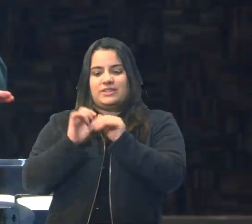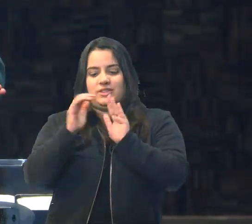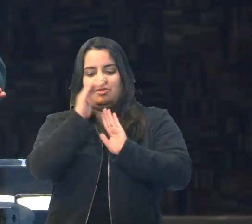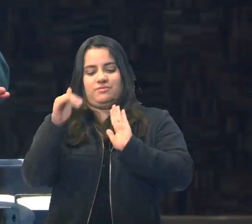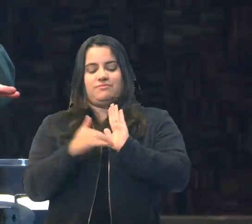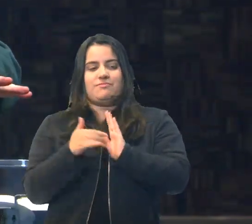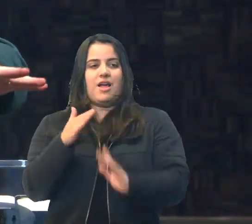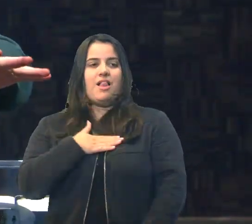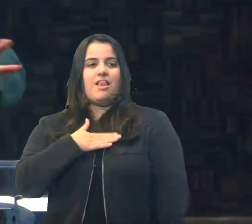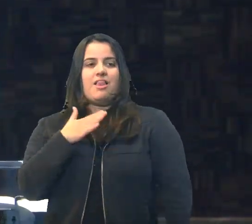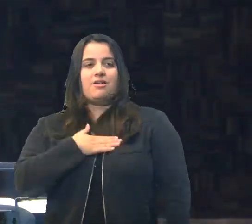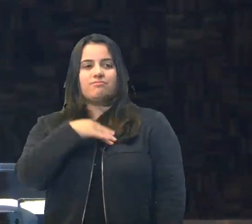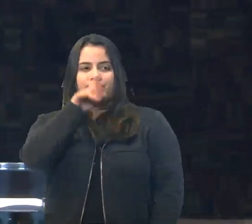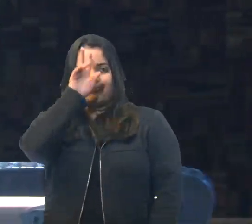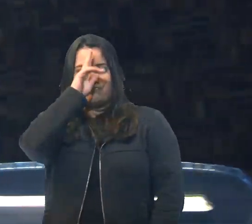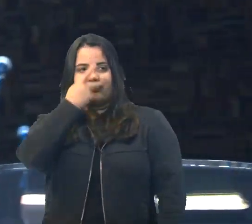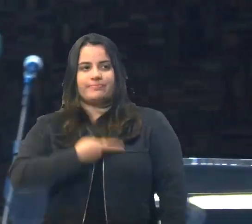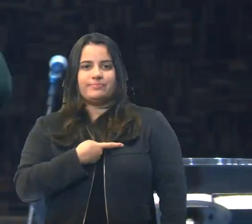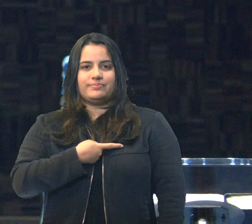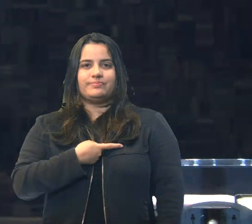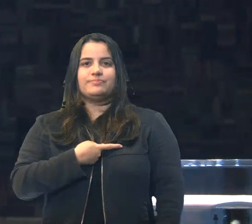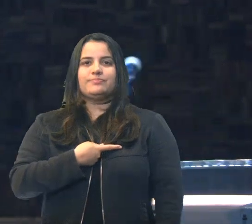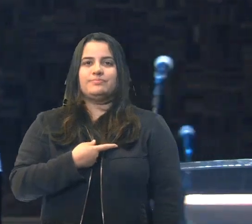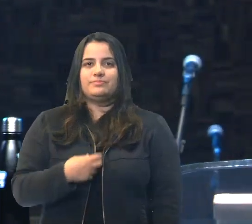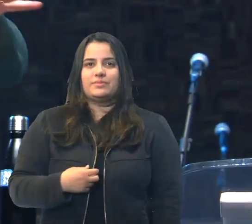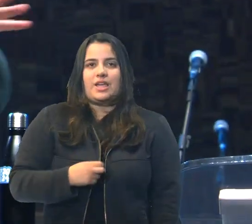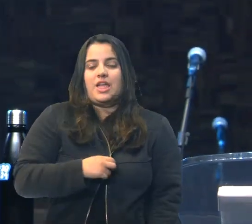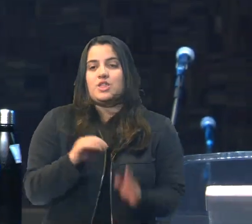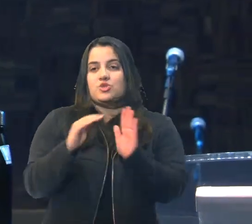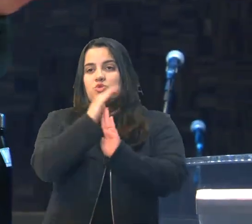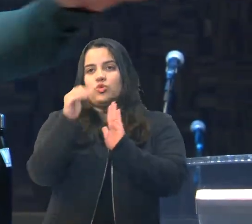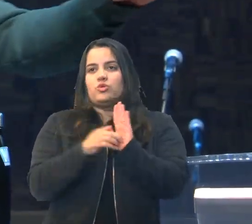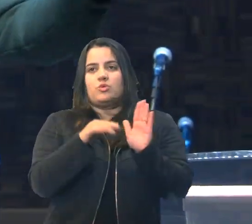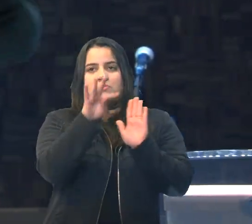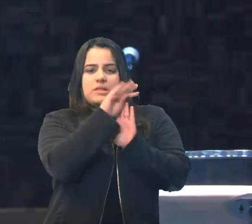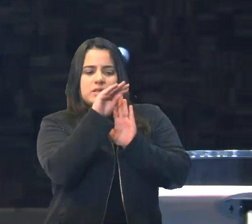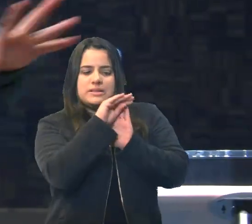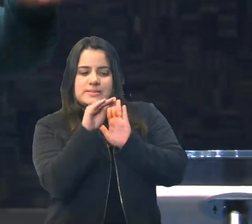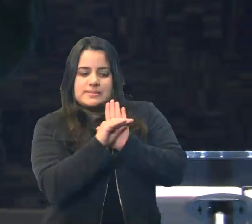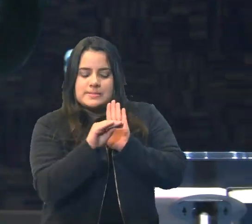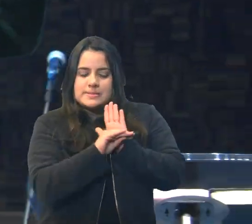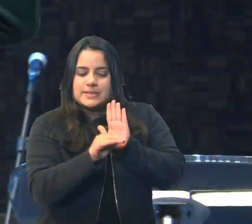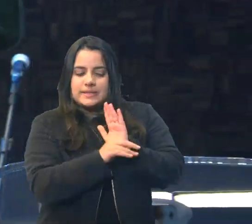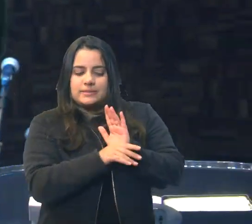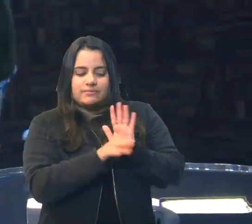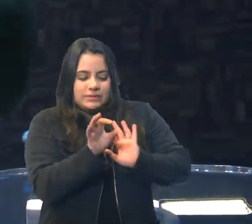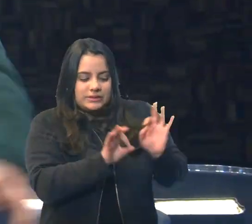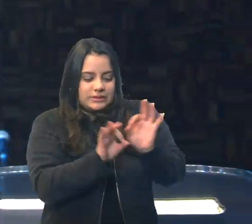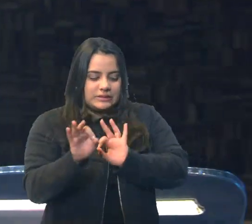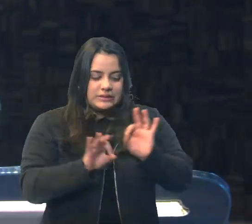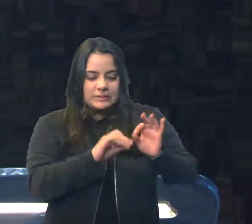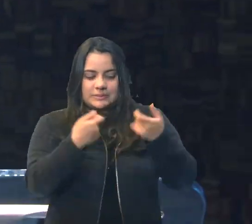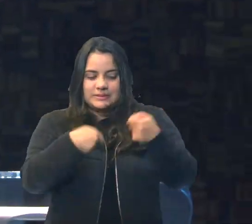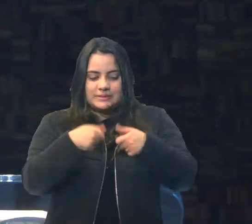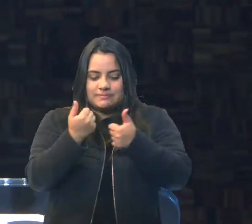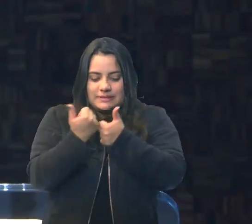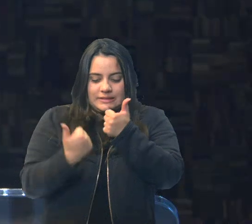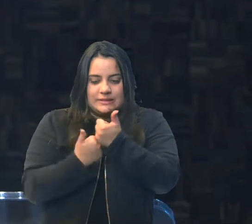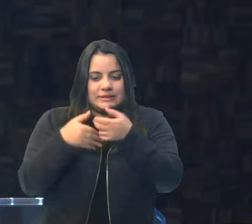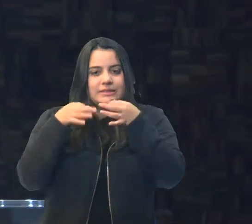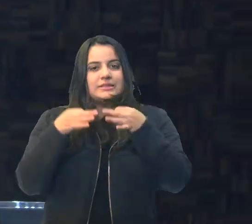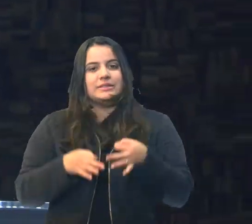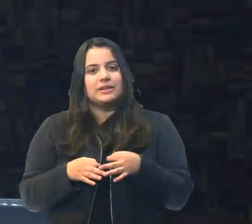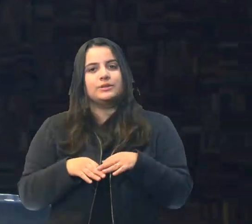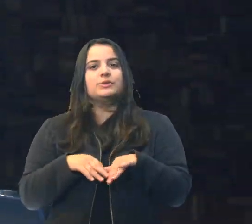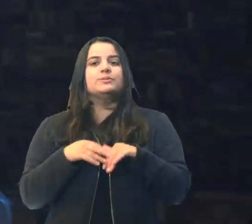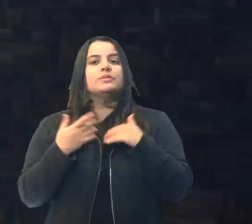jeito. A agenda é do nosso jeito, tudo tem que ser do nosso jeito, para tudo se encaixar na nossa rotina frenética.